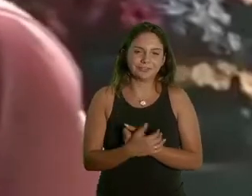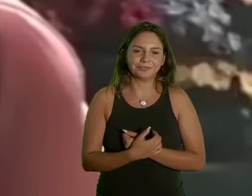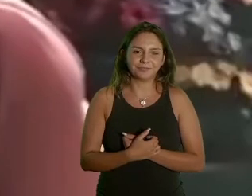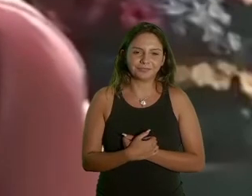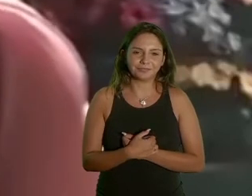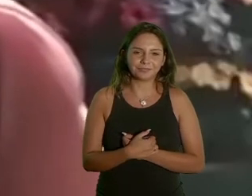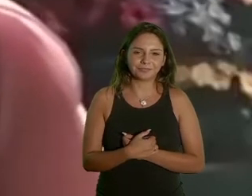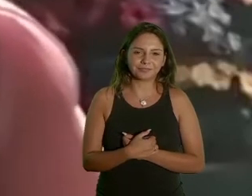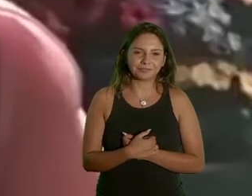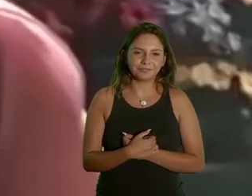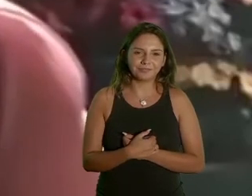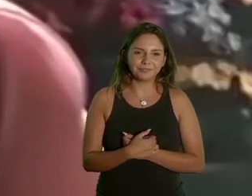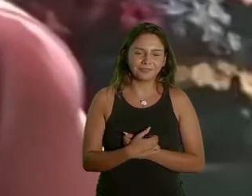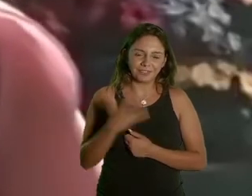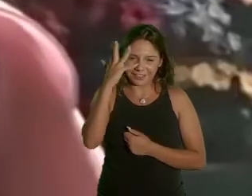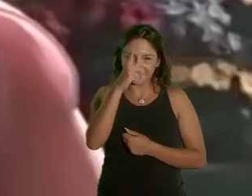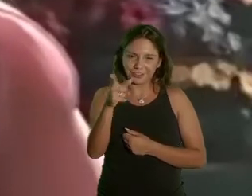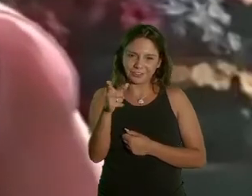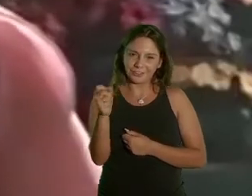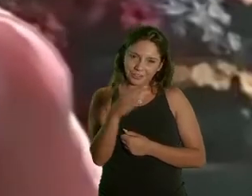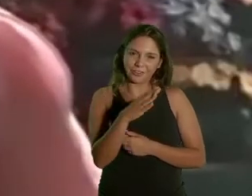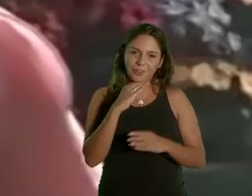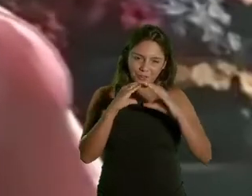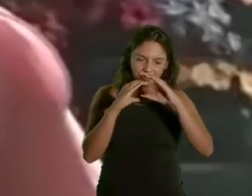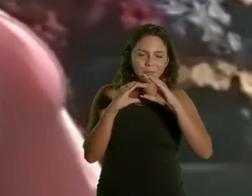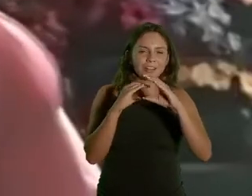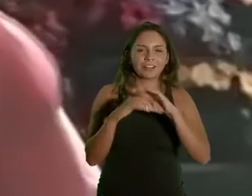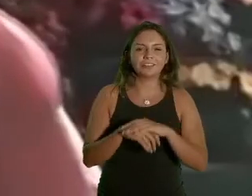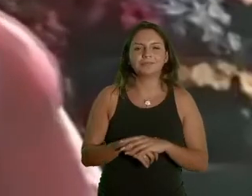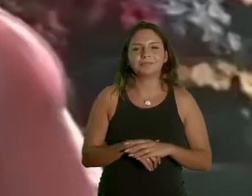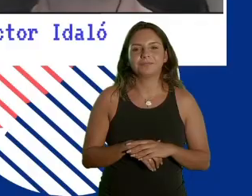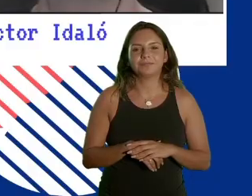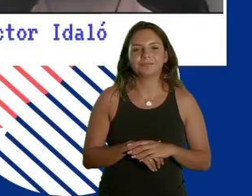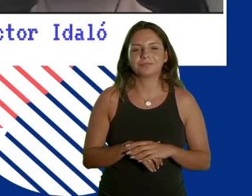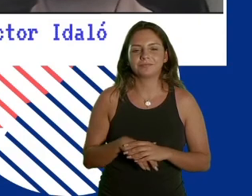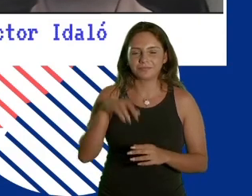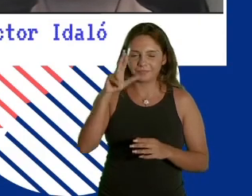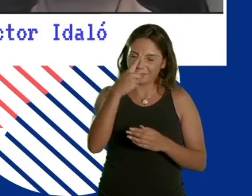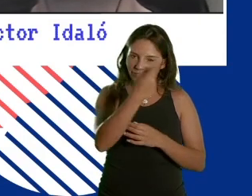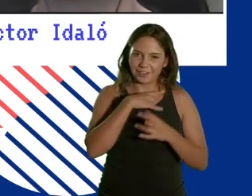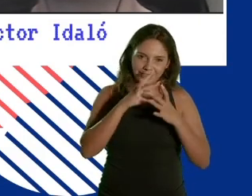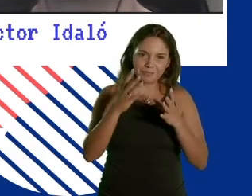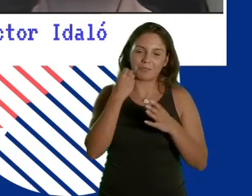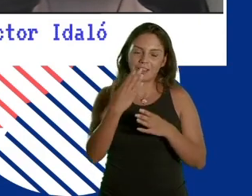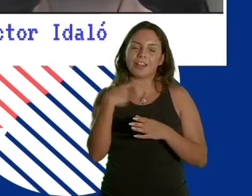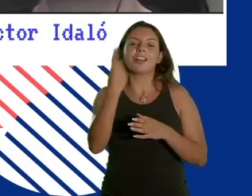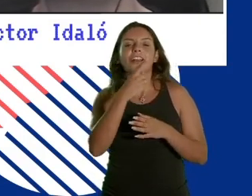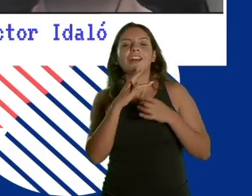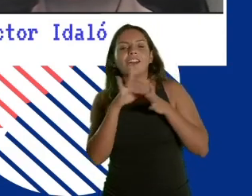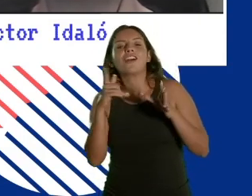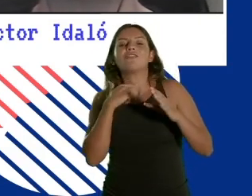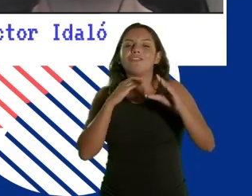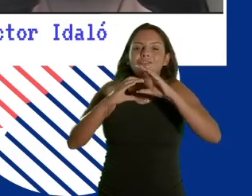tão versátil, tão, tão comunicador. O Rafael que nos deixou tão bem à